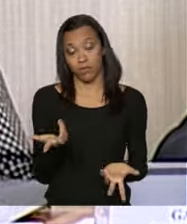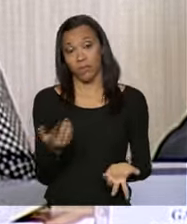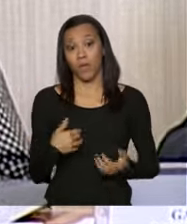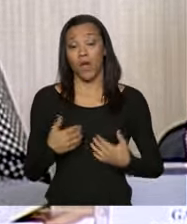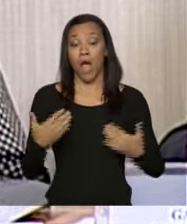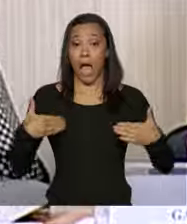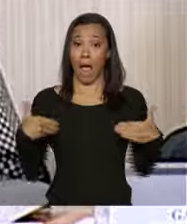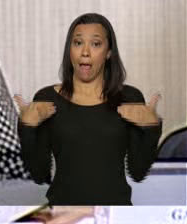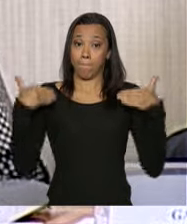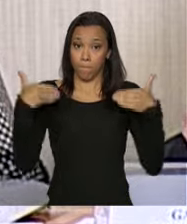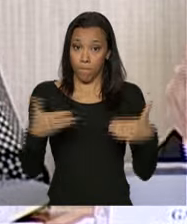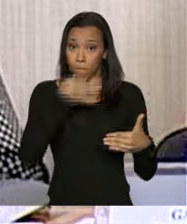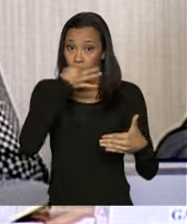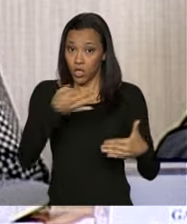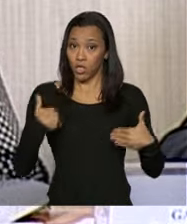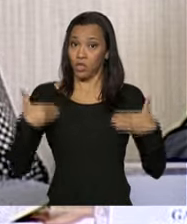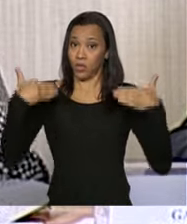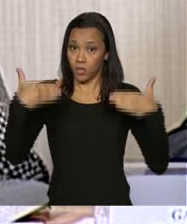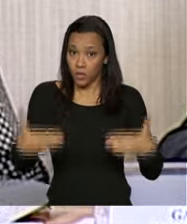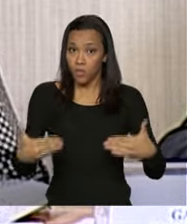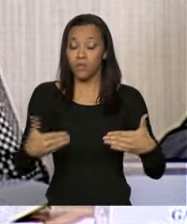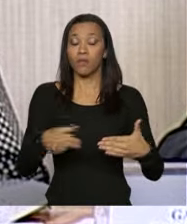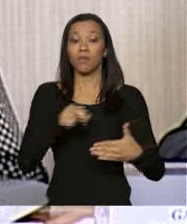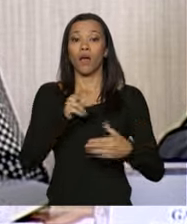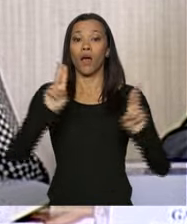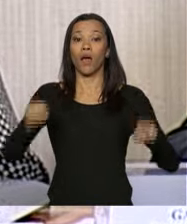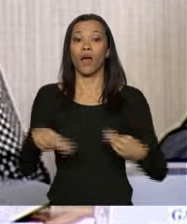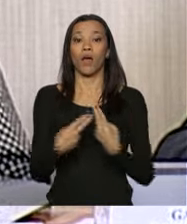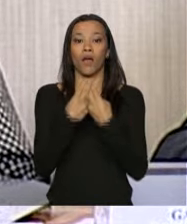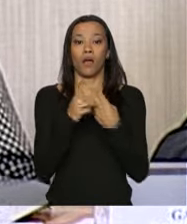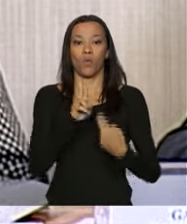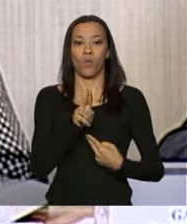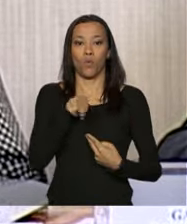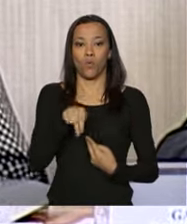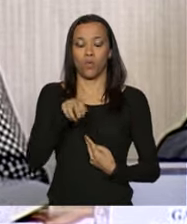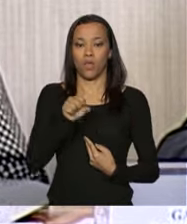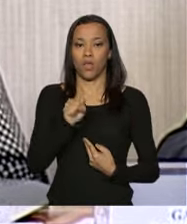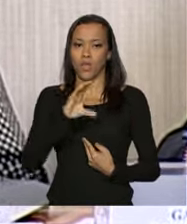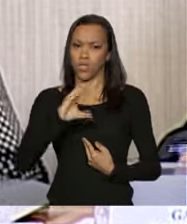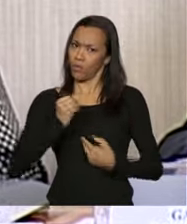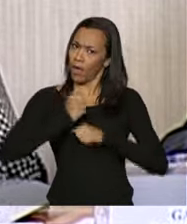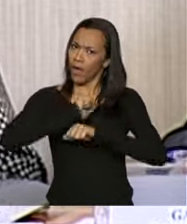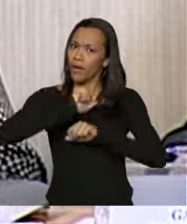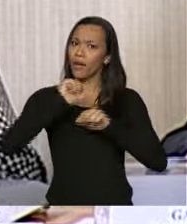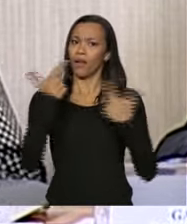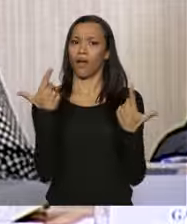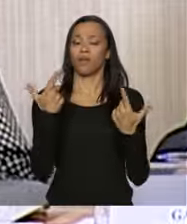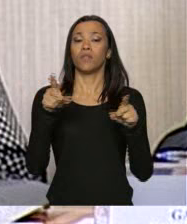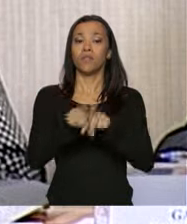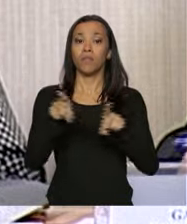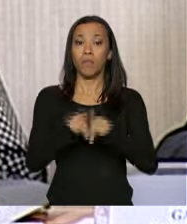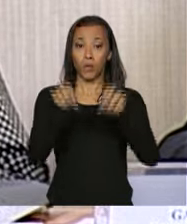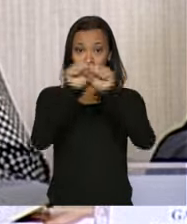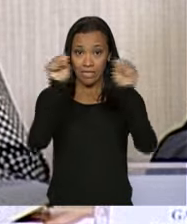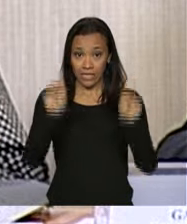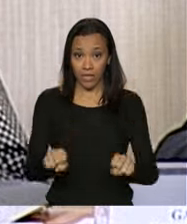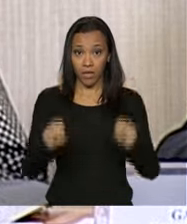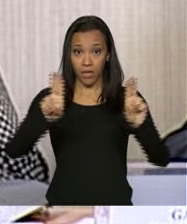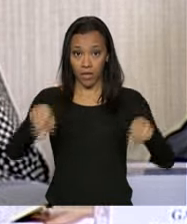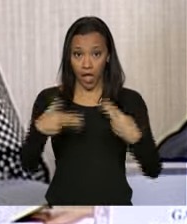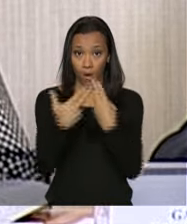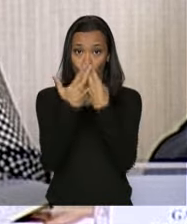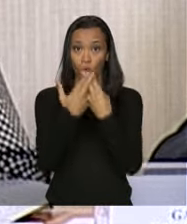UNESCO nesses três aspectos tem sido muito clara e o sistema ONU acaba de lançar uma nota em que